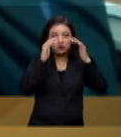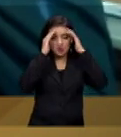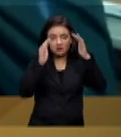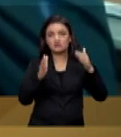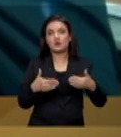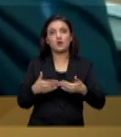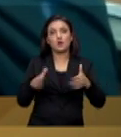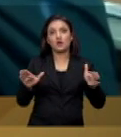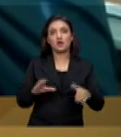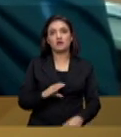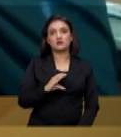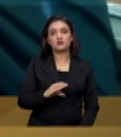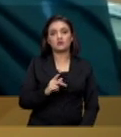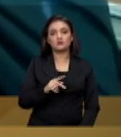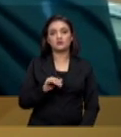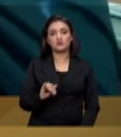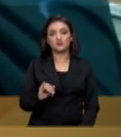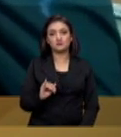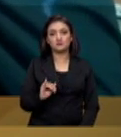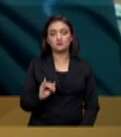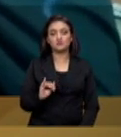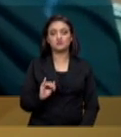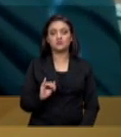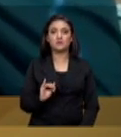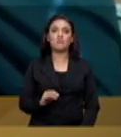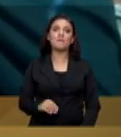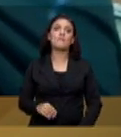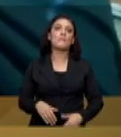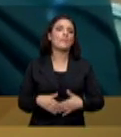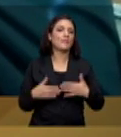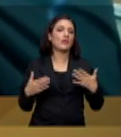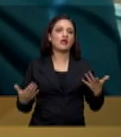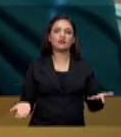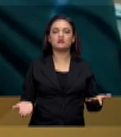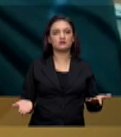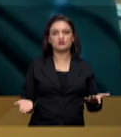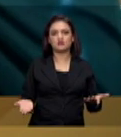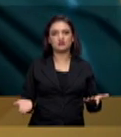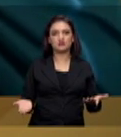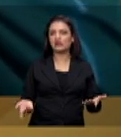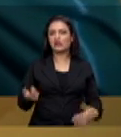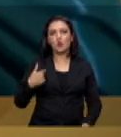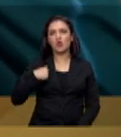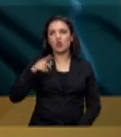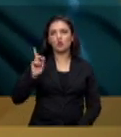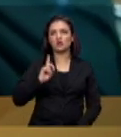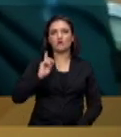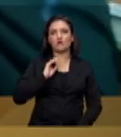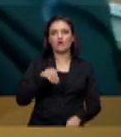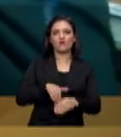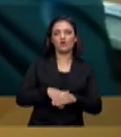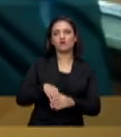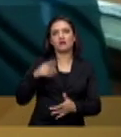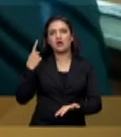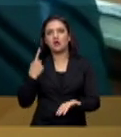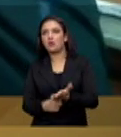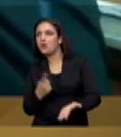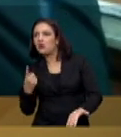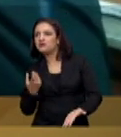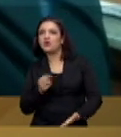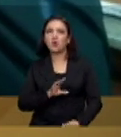de Inquérito. Assento, portanto, que não me cabe referendar ou deixar de referendar